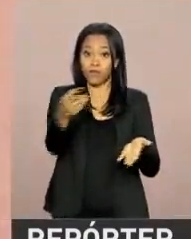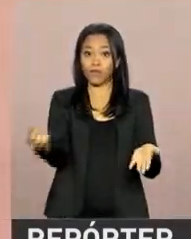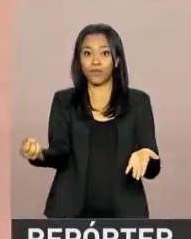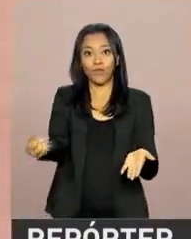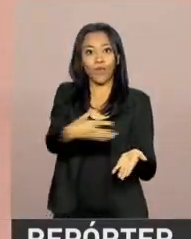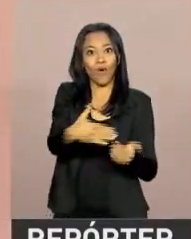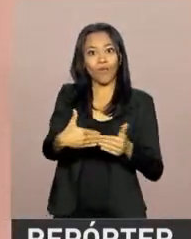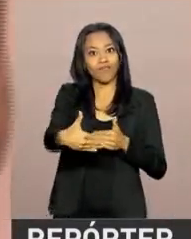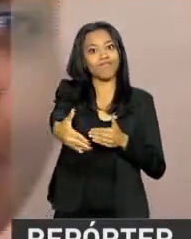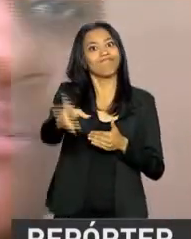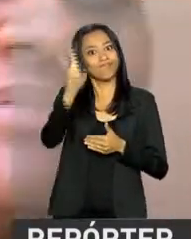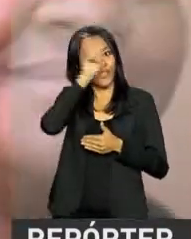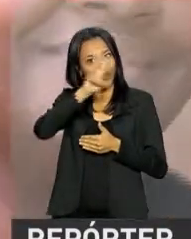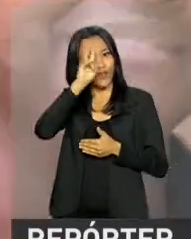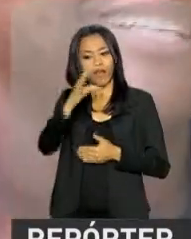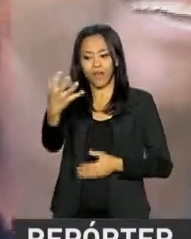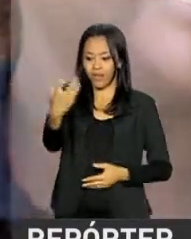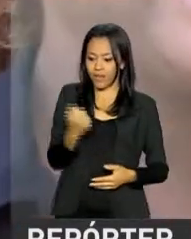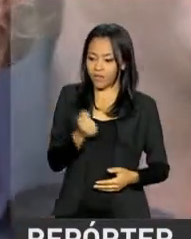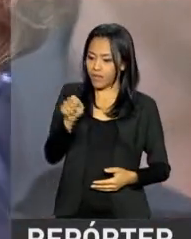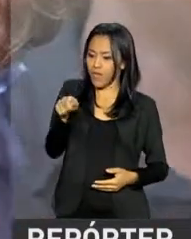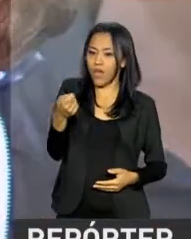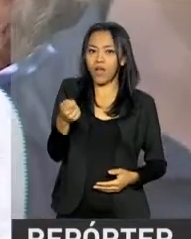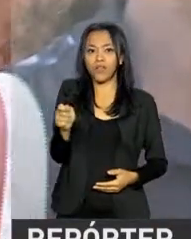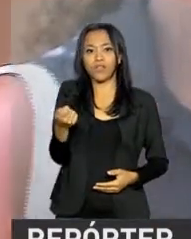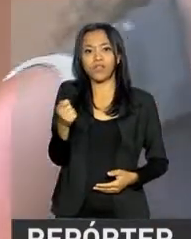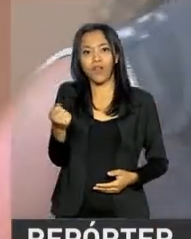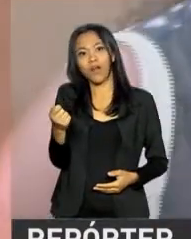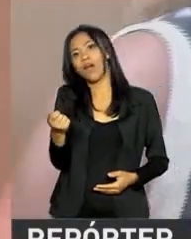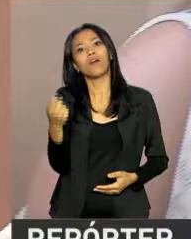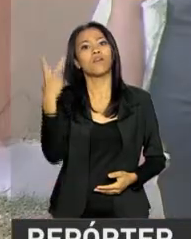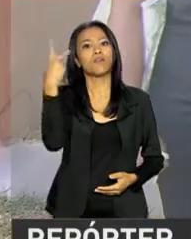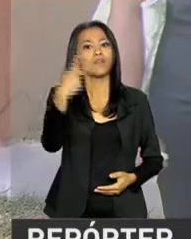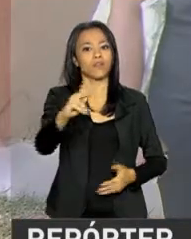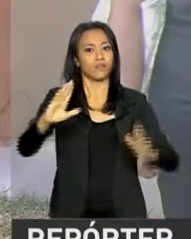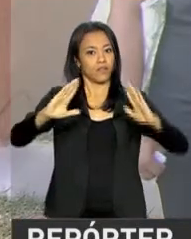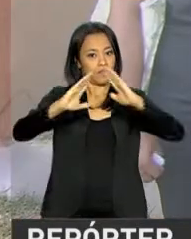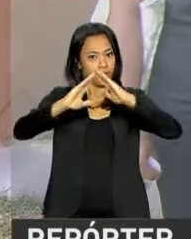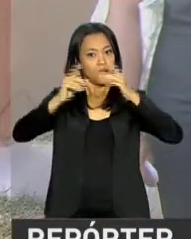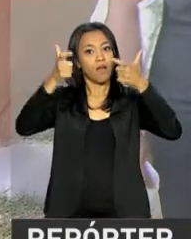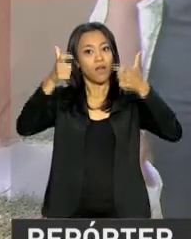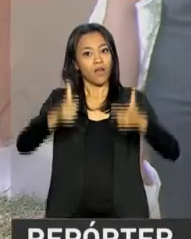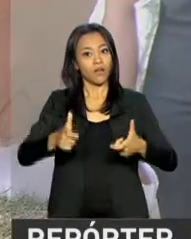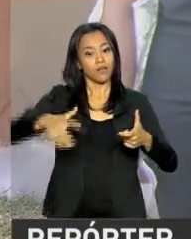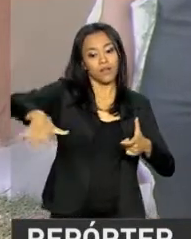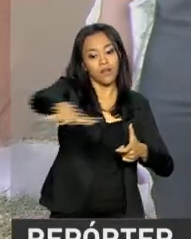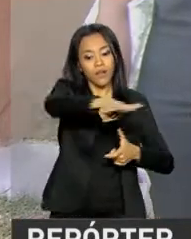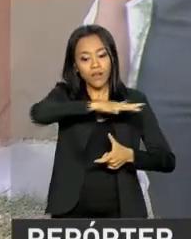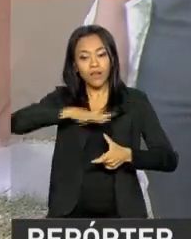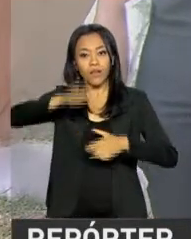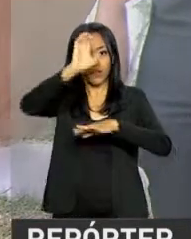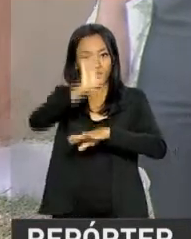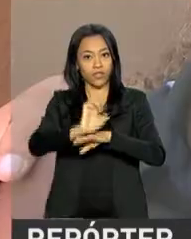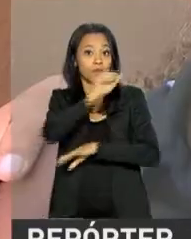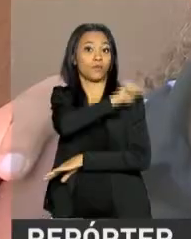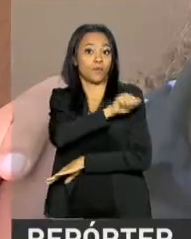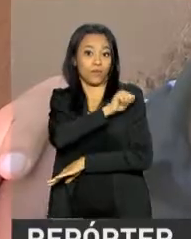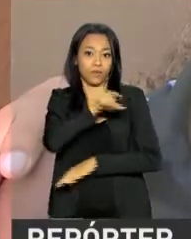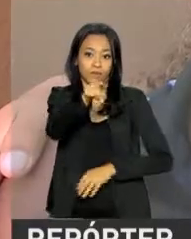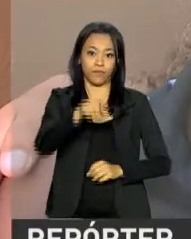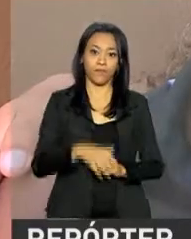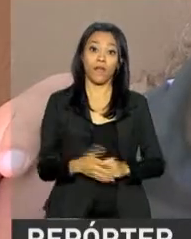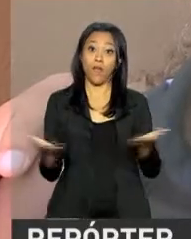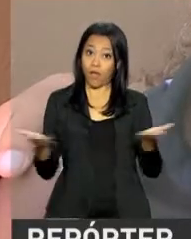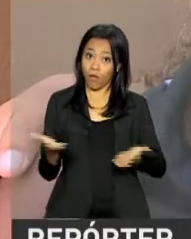ao receber as chaves de um dos imóveis do residencial porto fino em santa cruz no rio de janeiro por uma